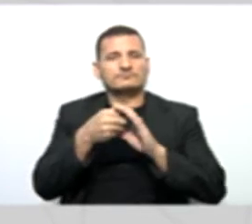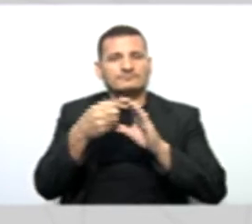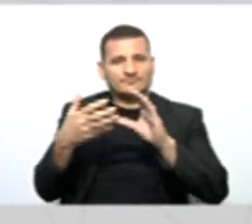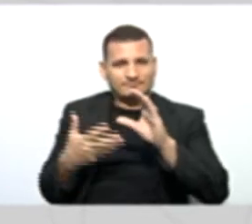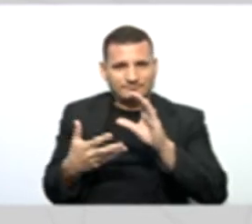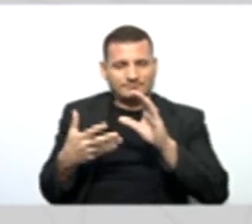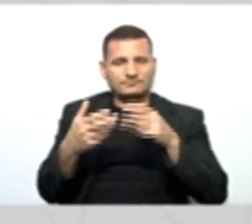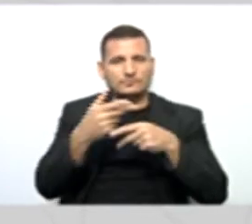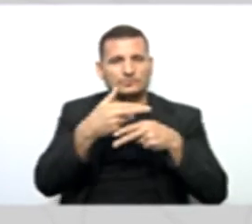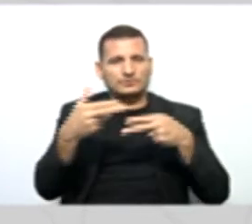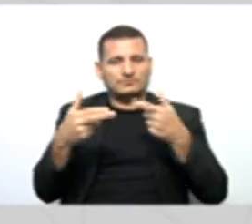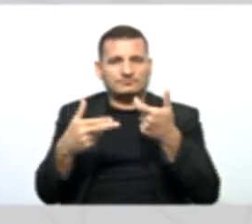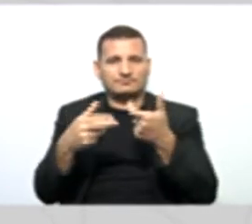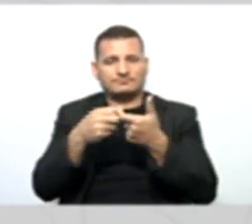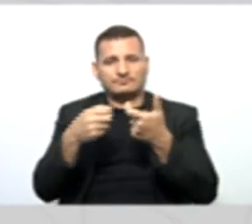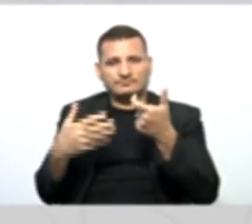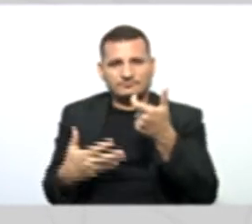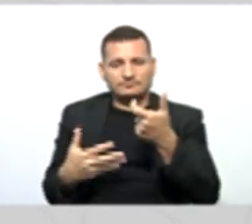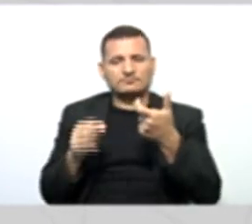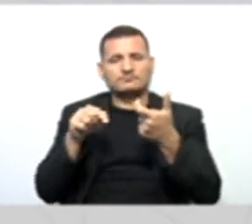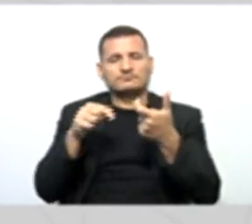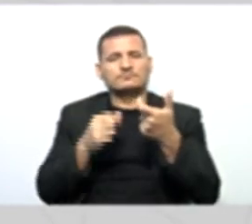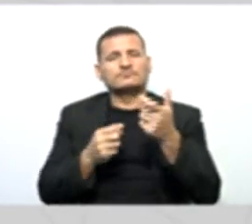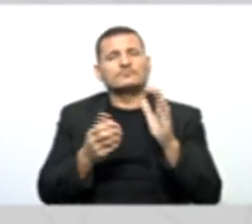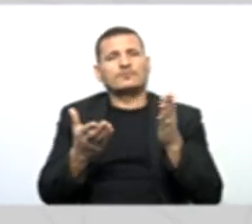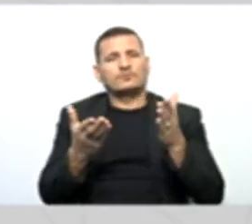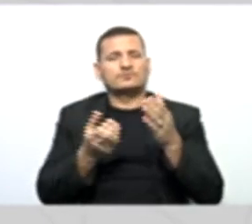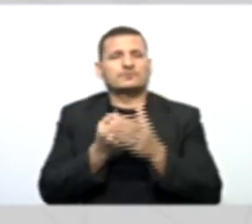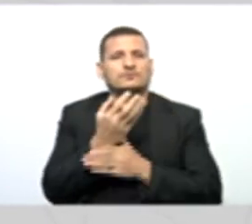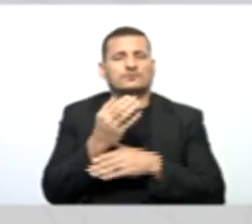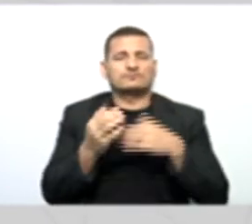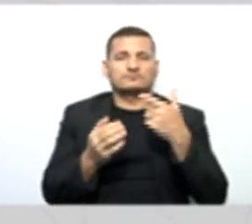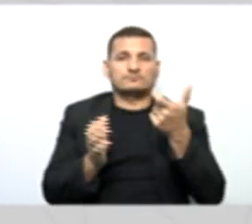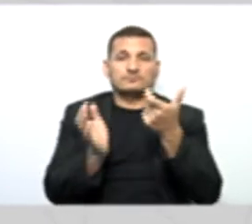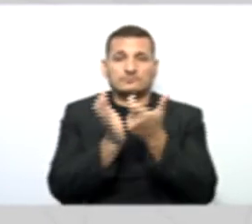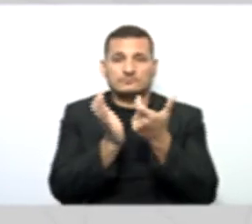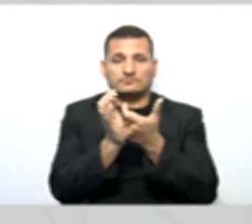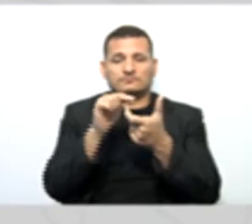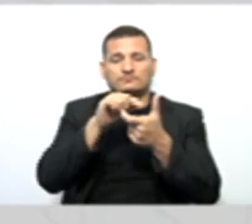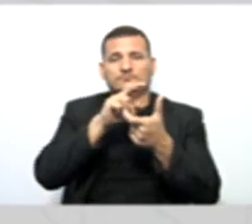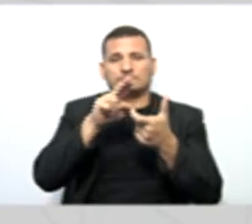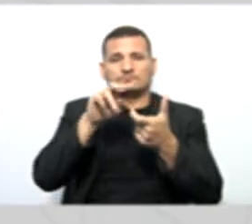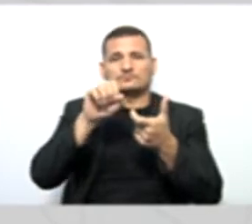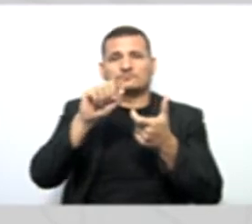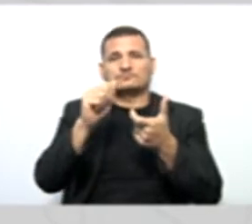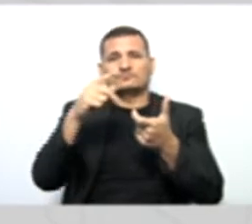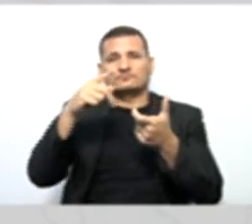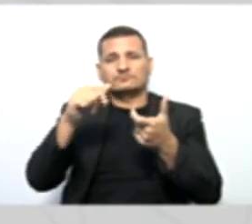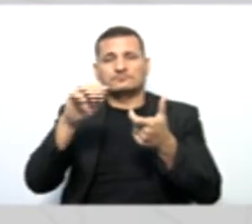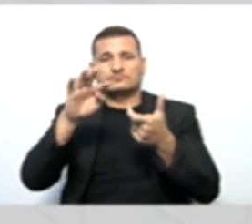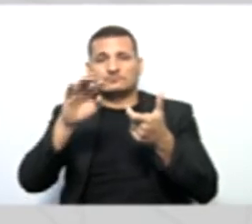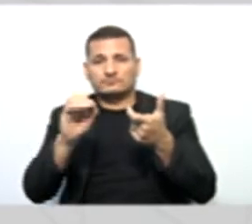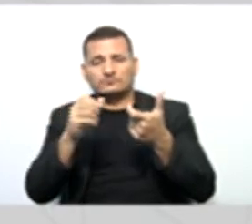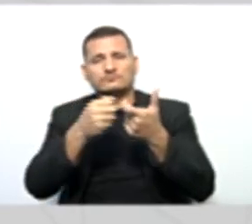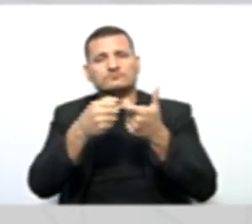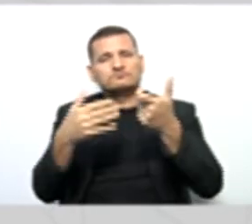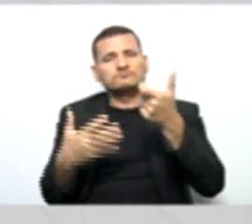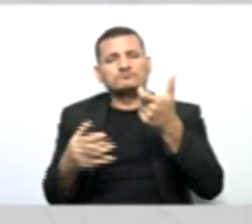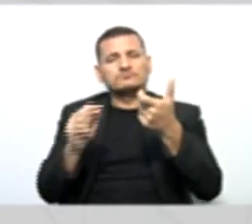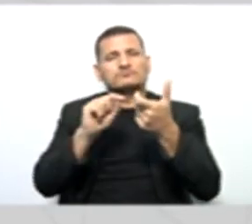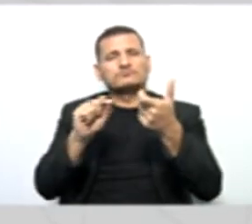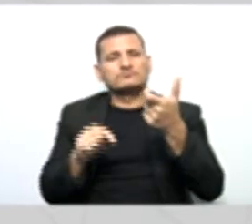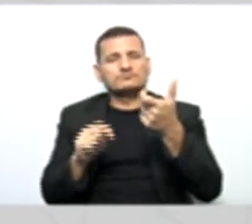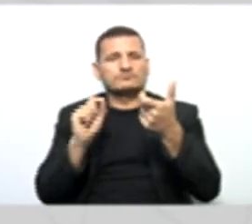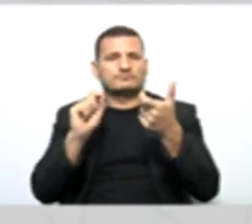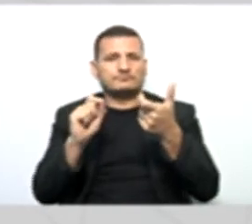instanciado. Com isso, crie uma classe chamada sapato, que possua os principais atributos do objeto sapato do mundo real,